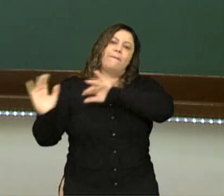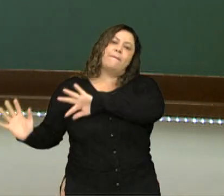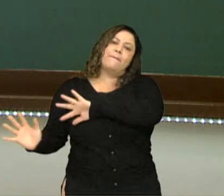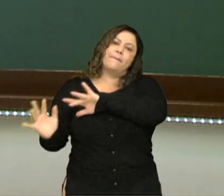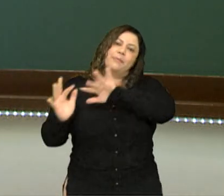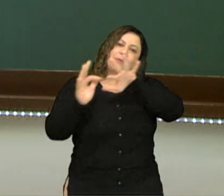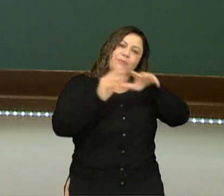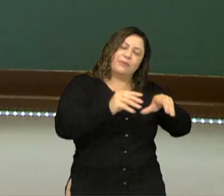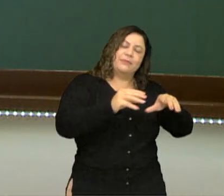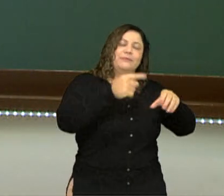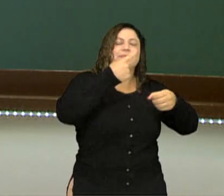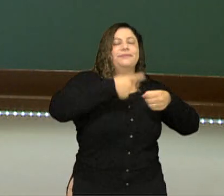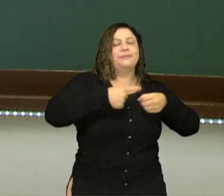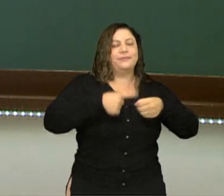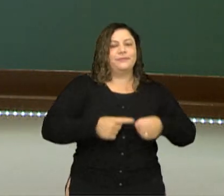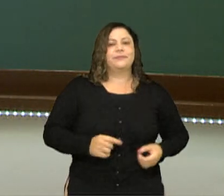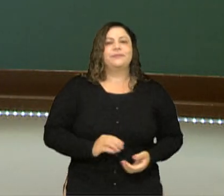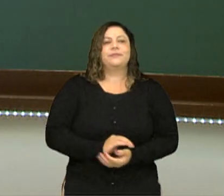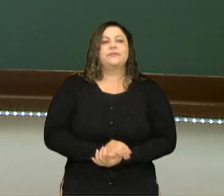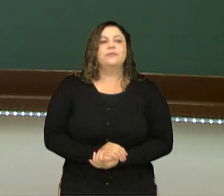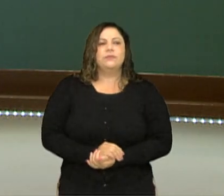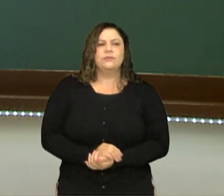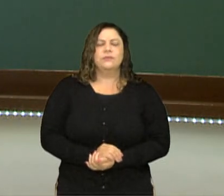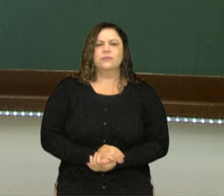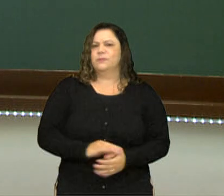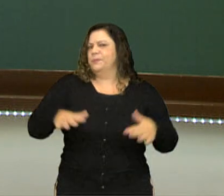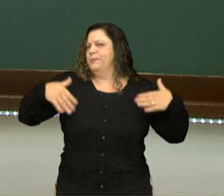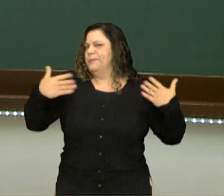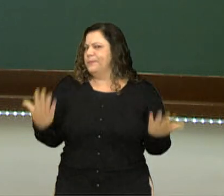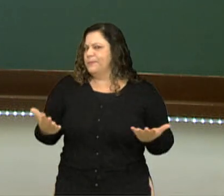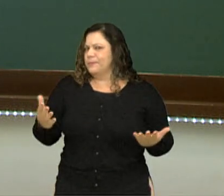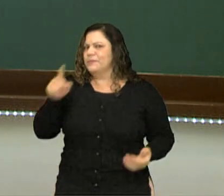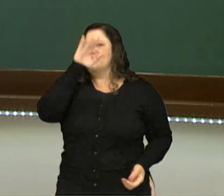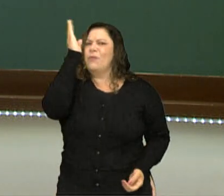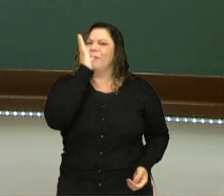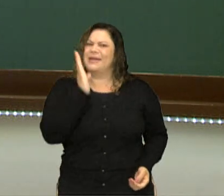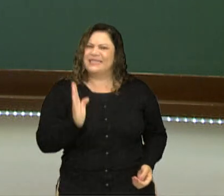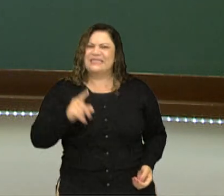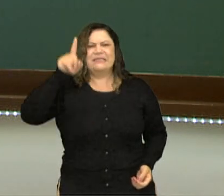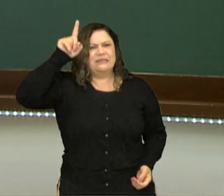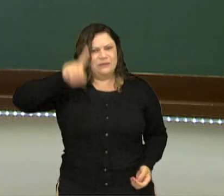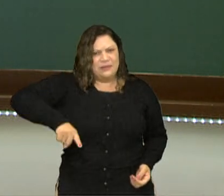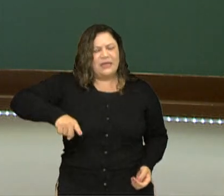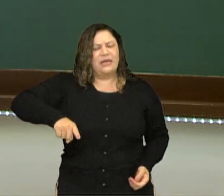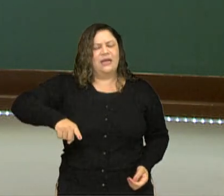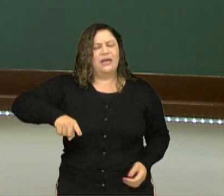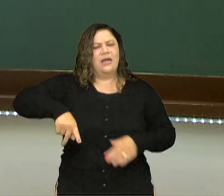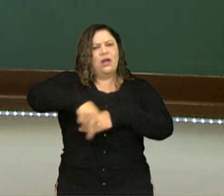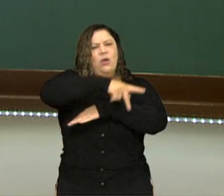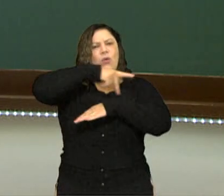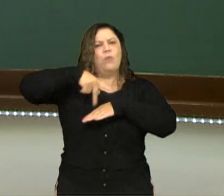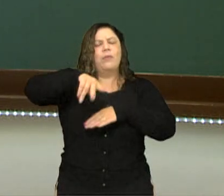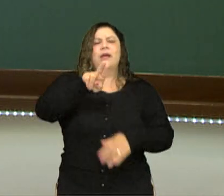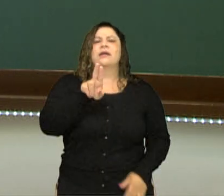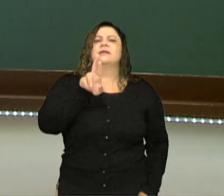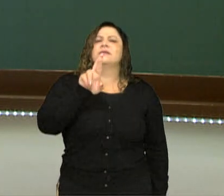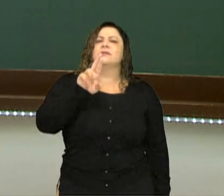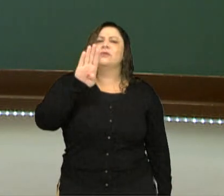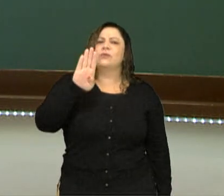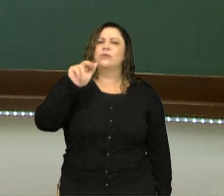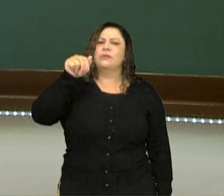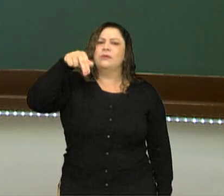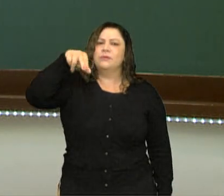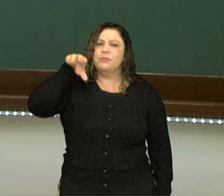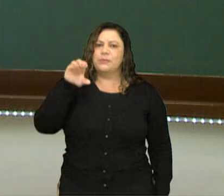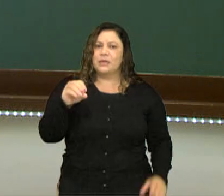urbano. Será que o Brasil é considerado um país urbano, né? Será que o Brasil tem